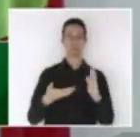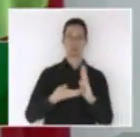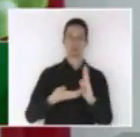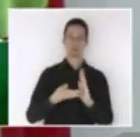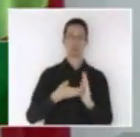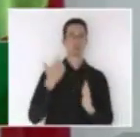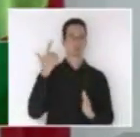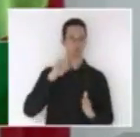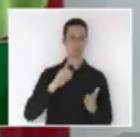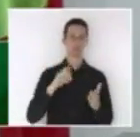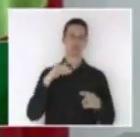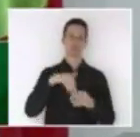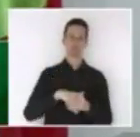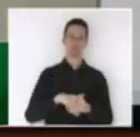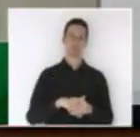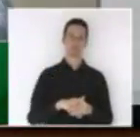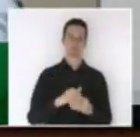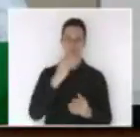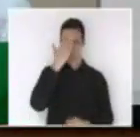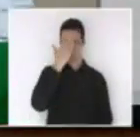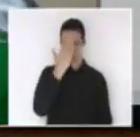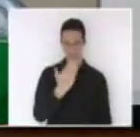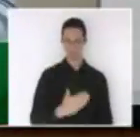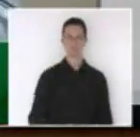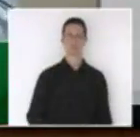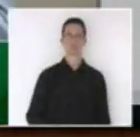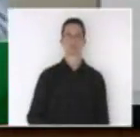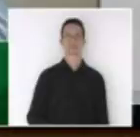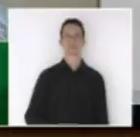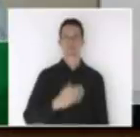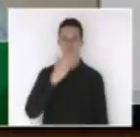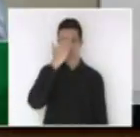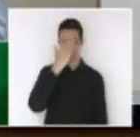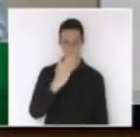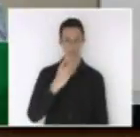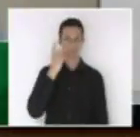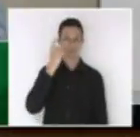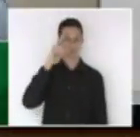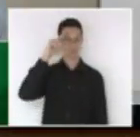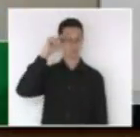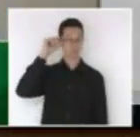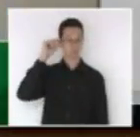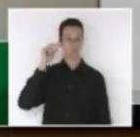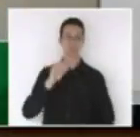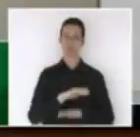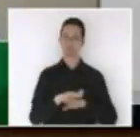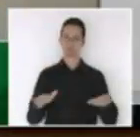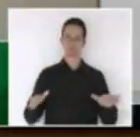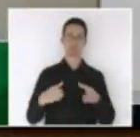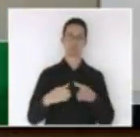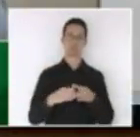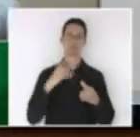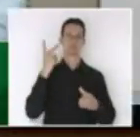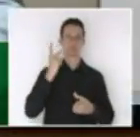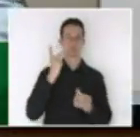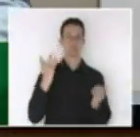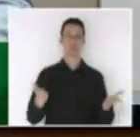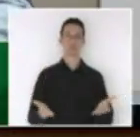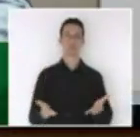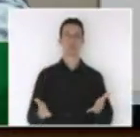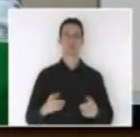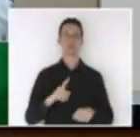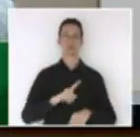obrigado. Obrigado, deputado Serafim Venzon. Encerrando, então, o horário destinado aos partidos políticos, passamos, então,